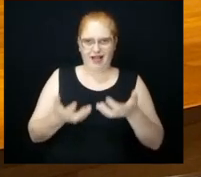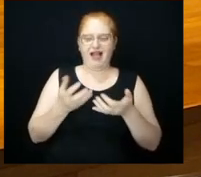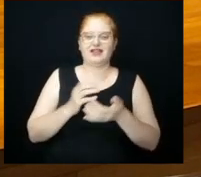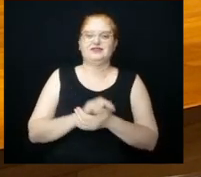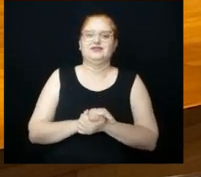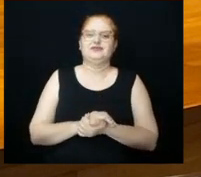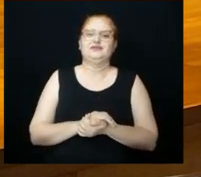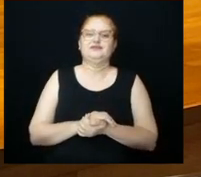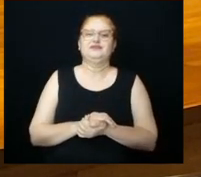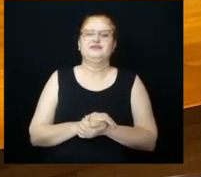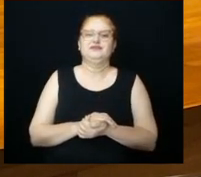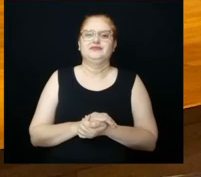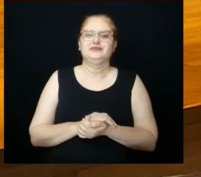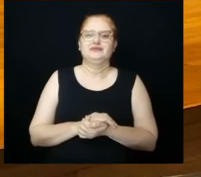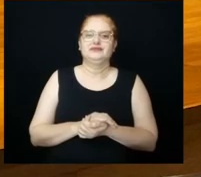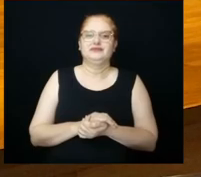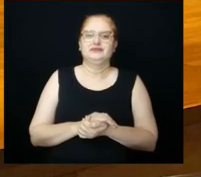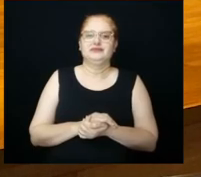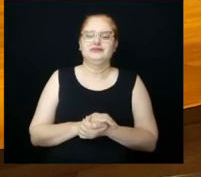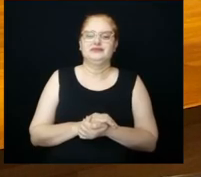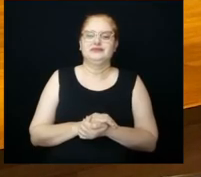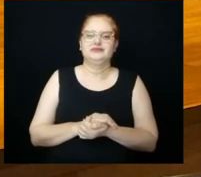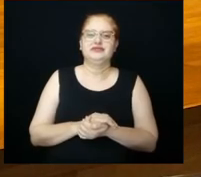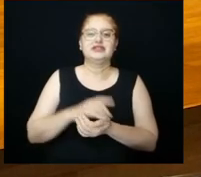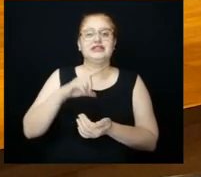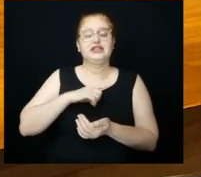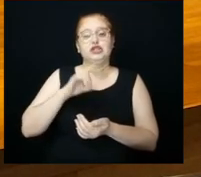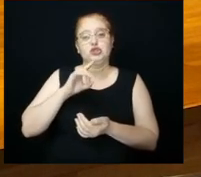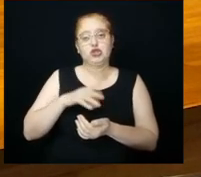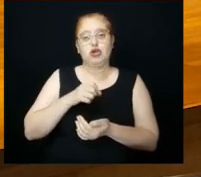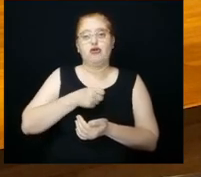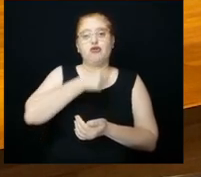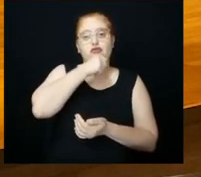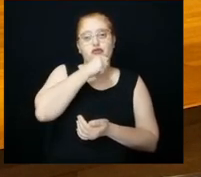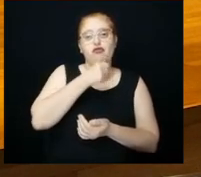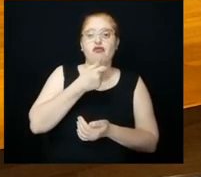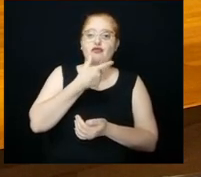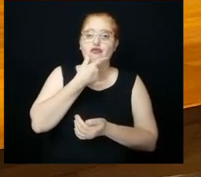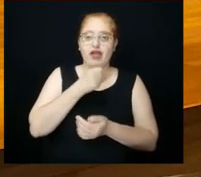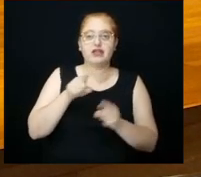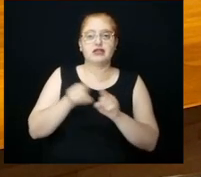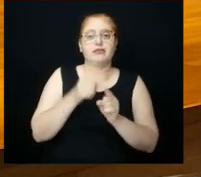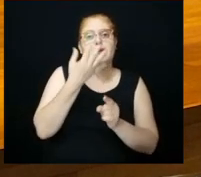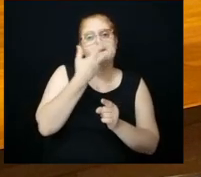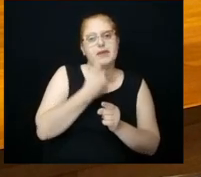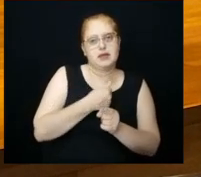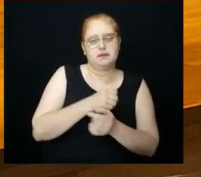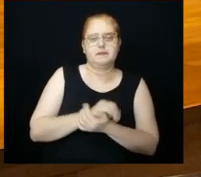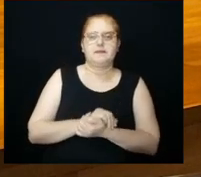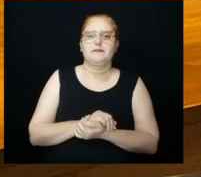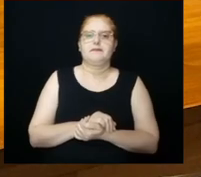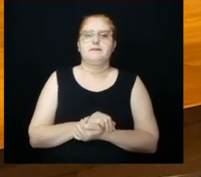onde só estão aquelas duas personagens, né, o menino e o velho.